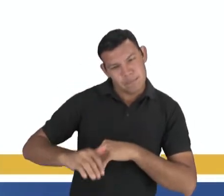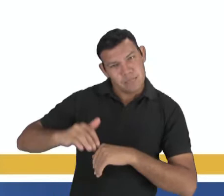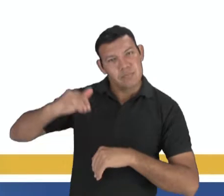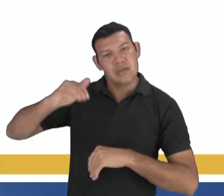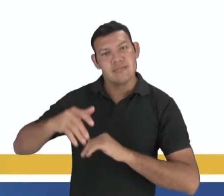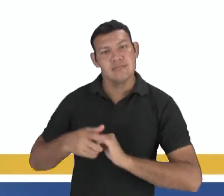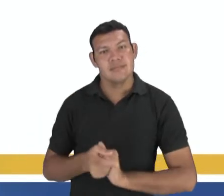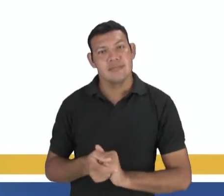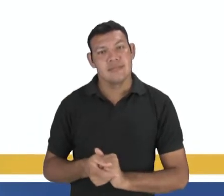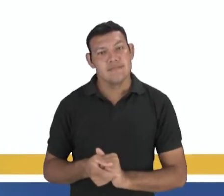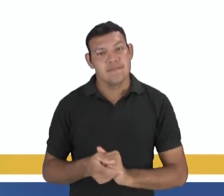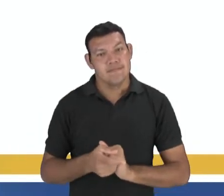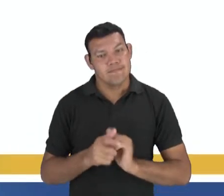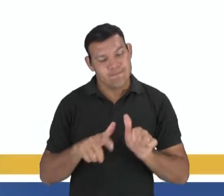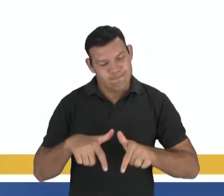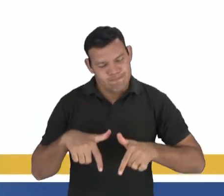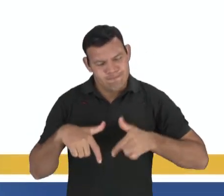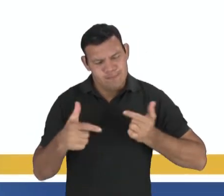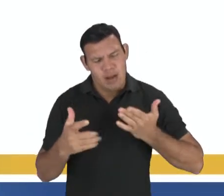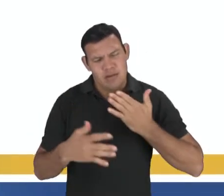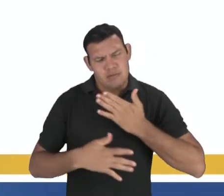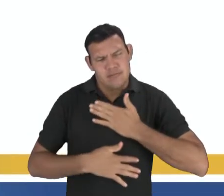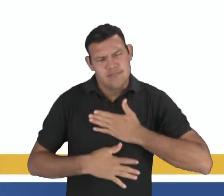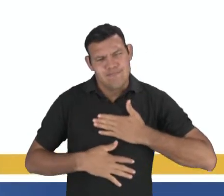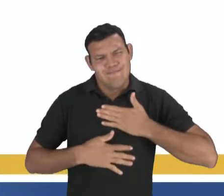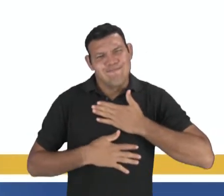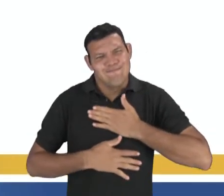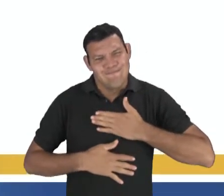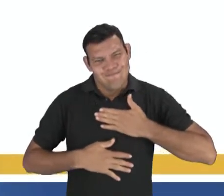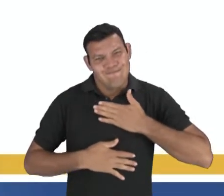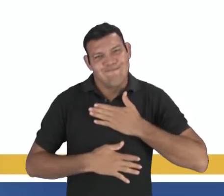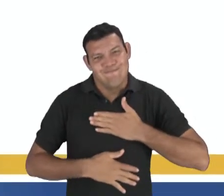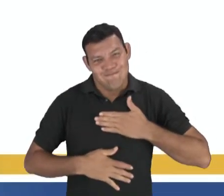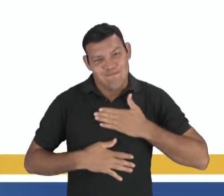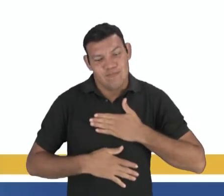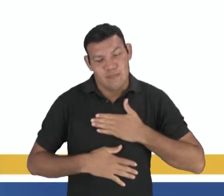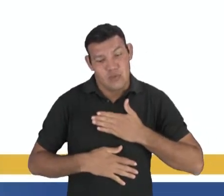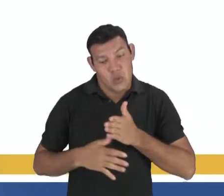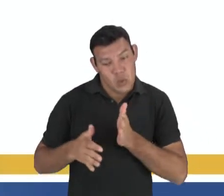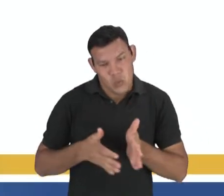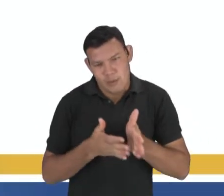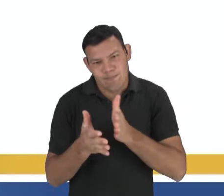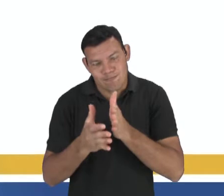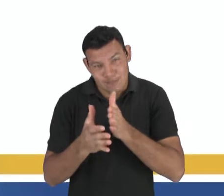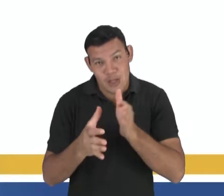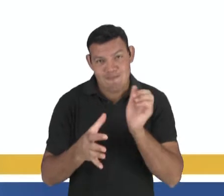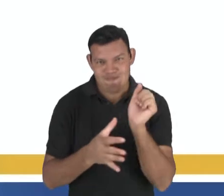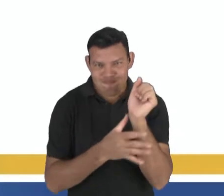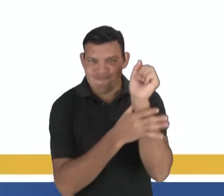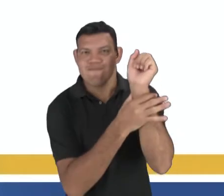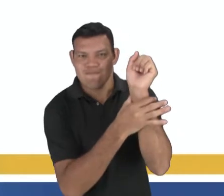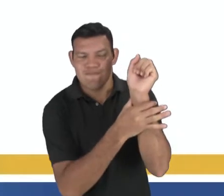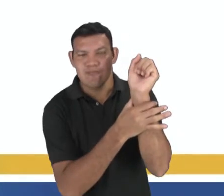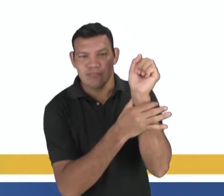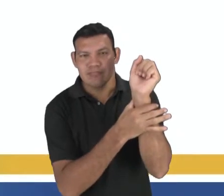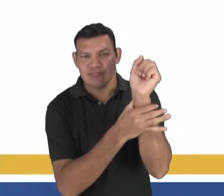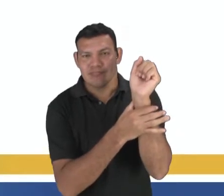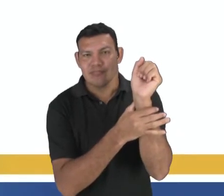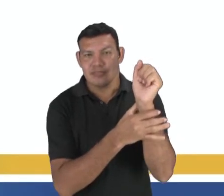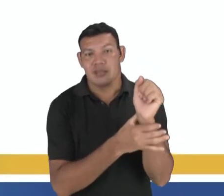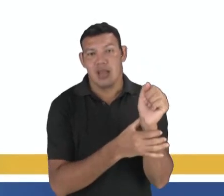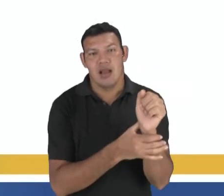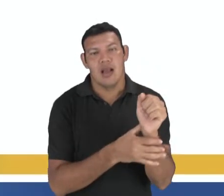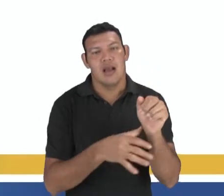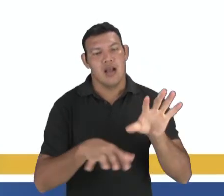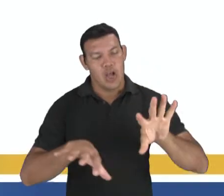entendam vocês, é encarado como satisfação, pois pode ser um caminho seguro para a